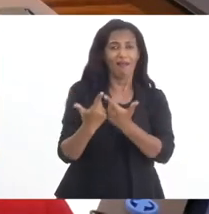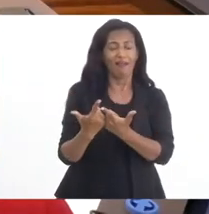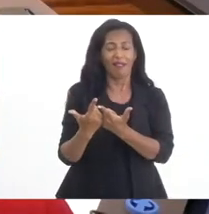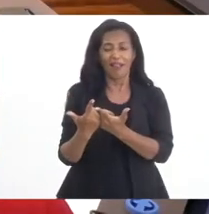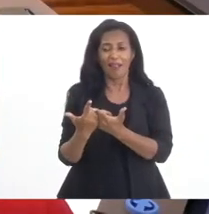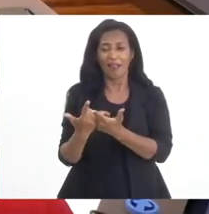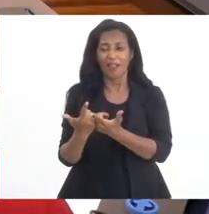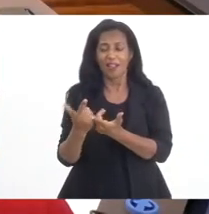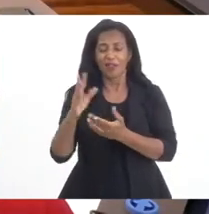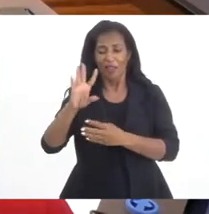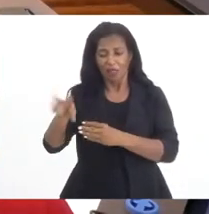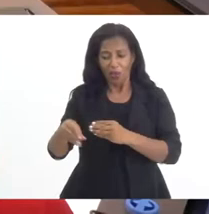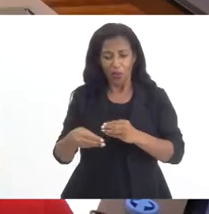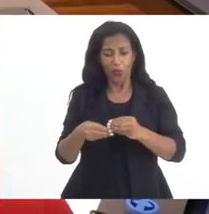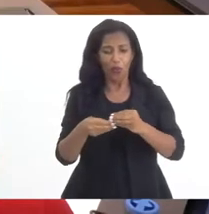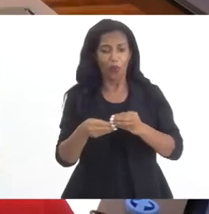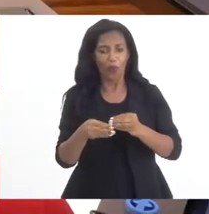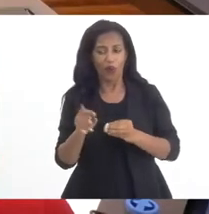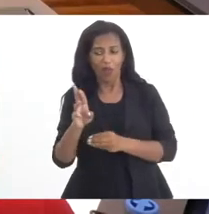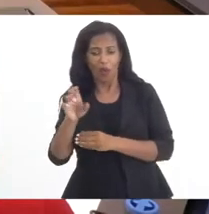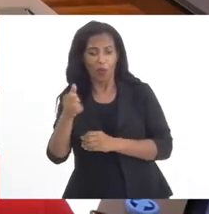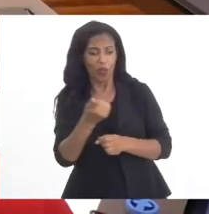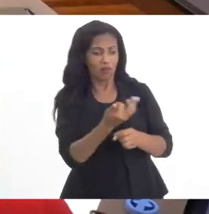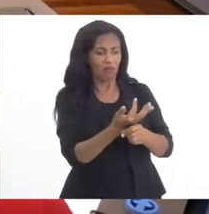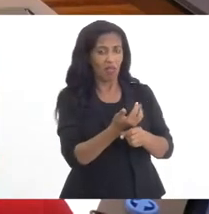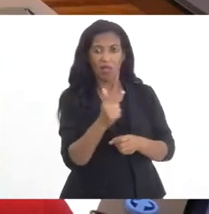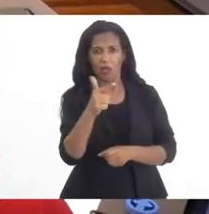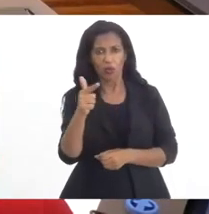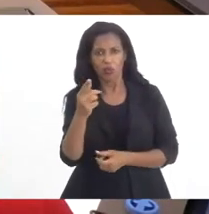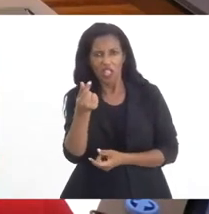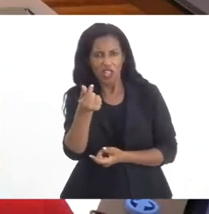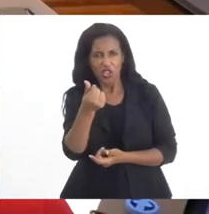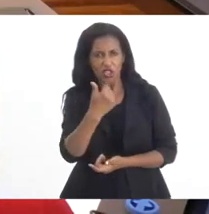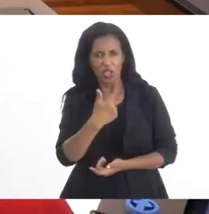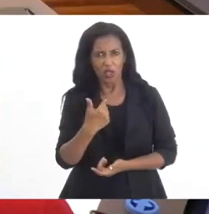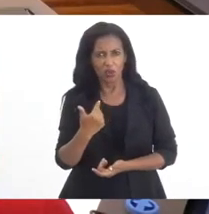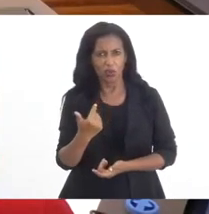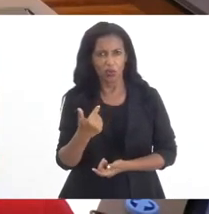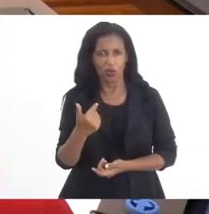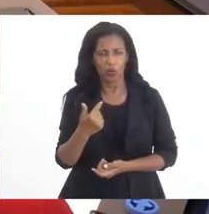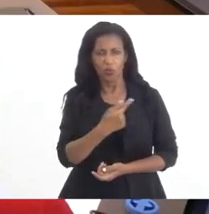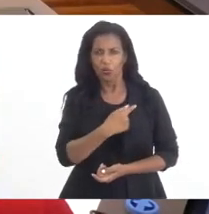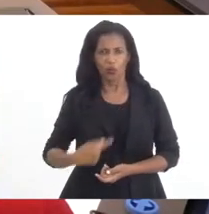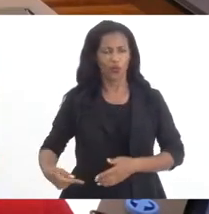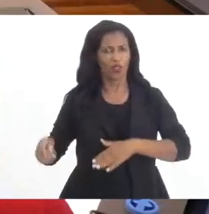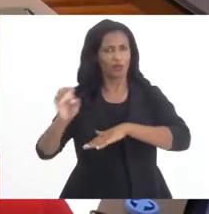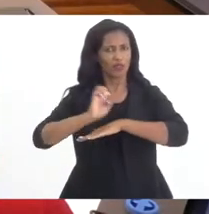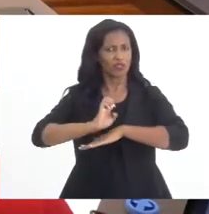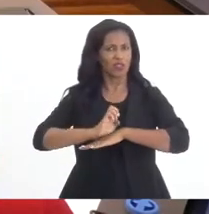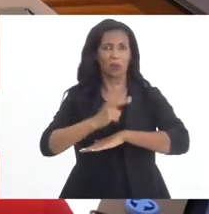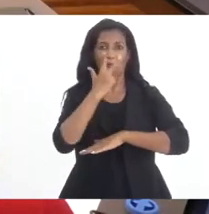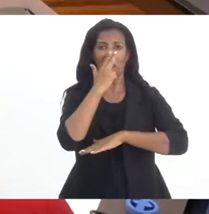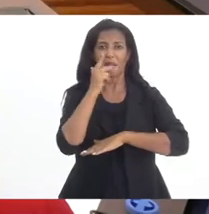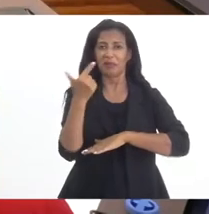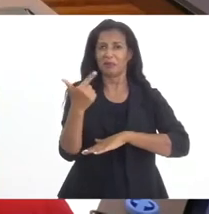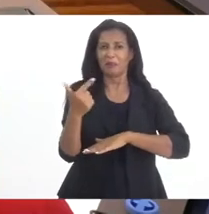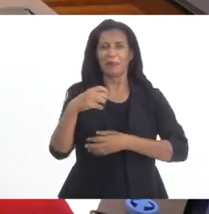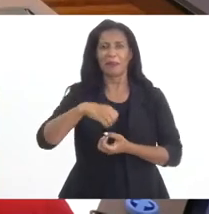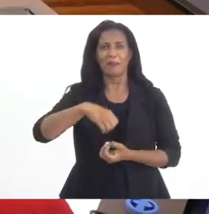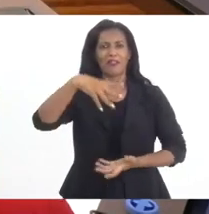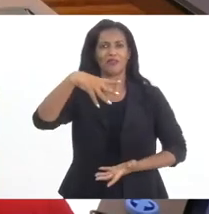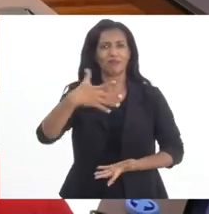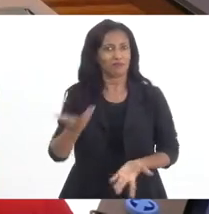vai incorporar ao ESO e não vai usar dinheiro público, né? Não vai usar dinheiro do governo estadual. Parece que isso é uma